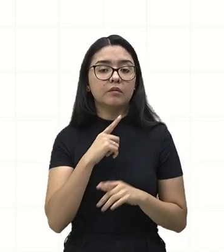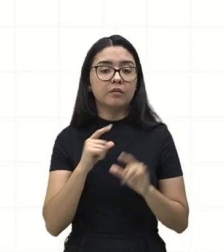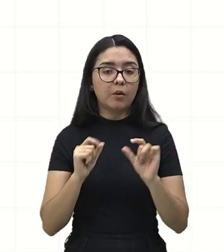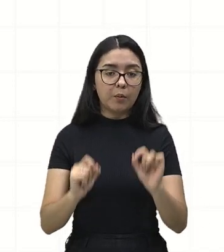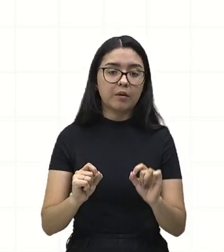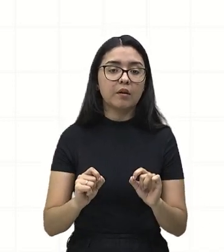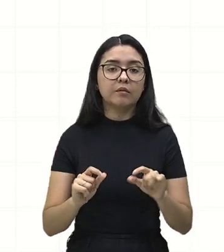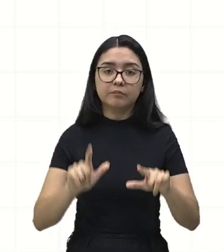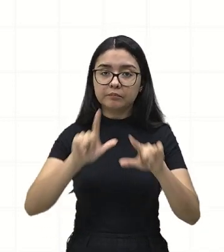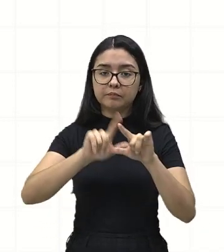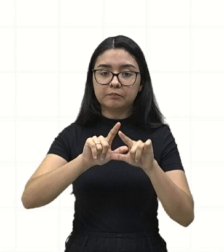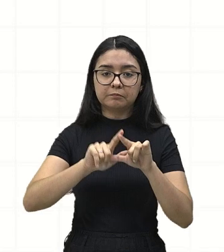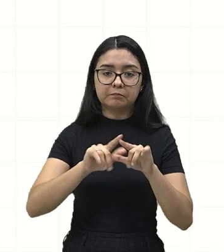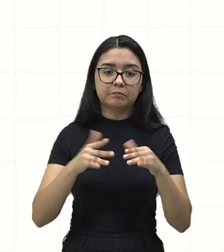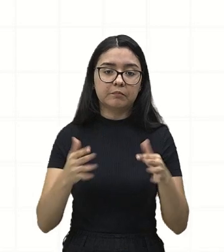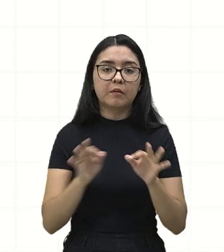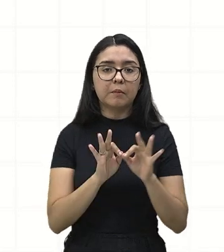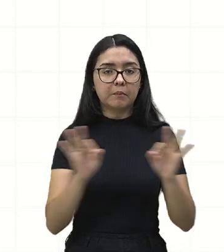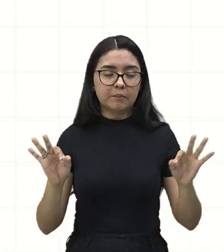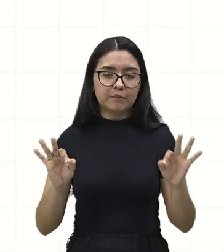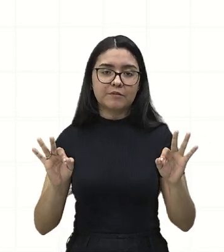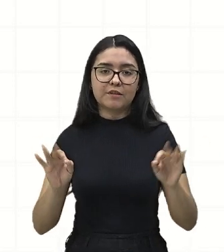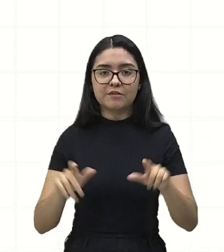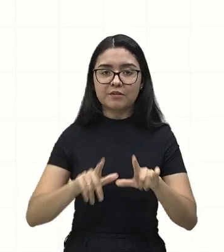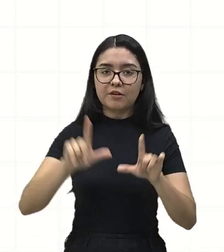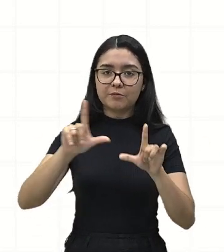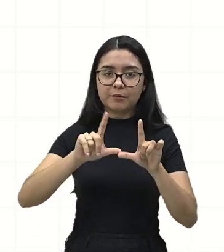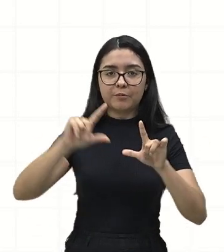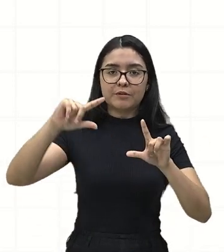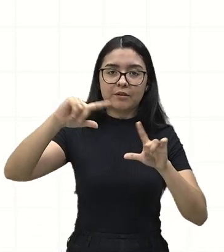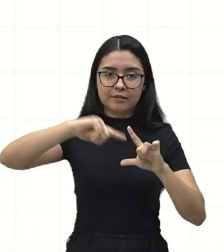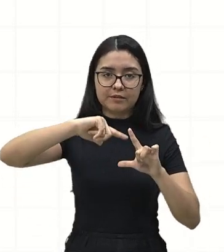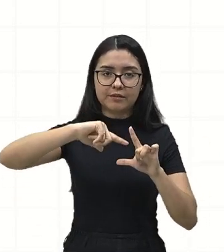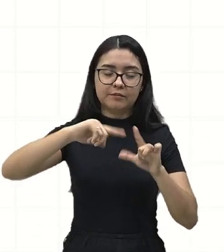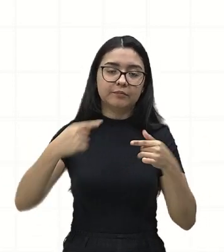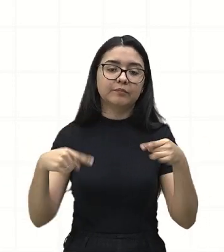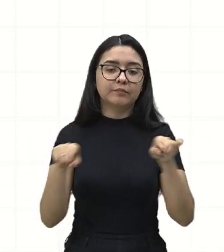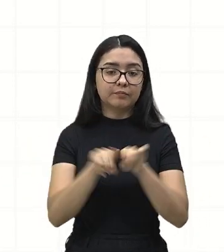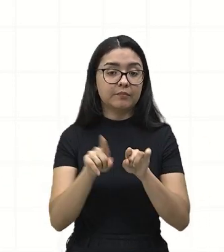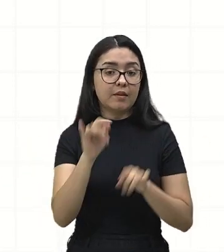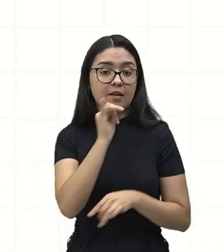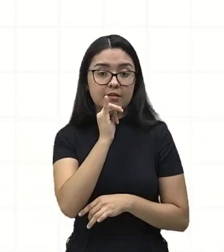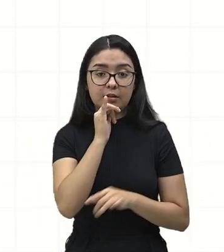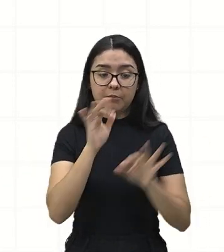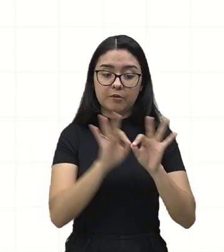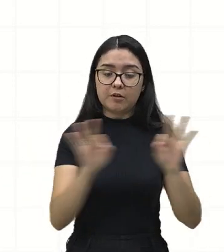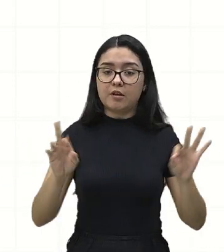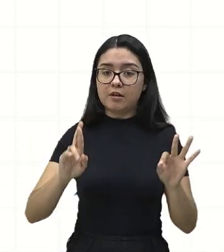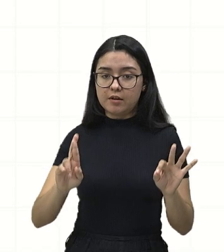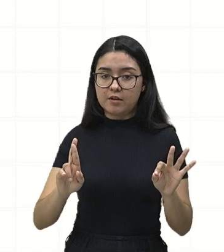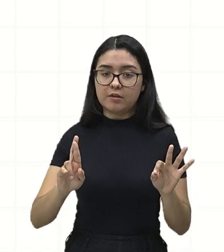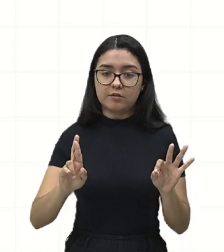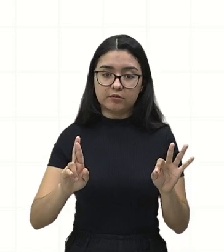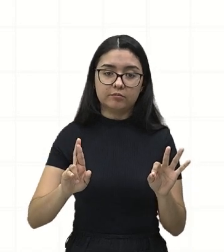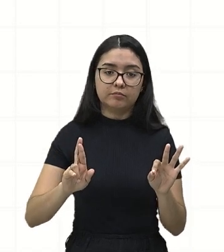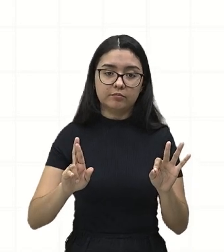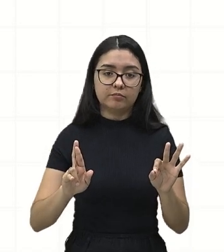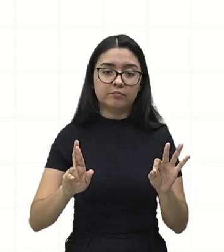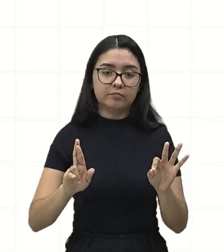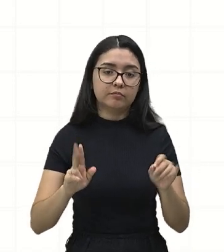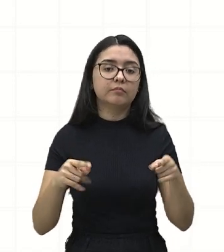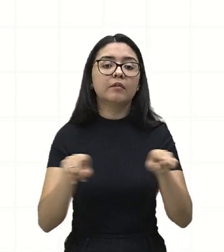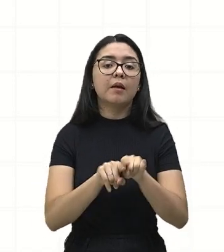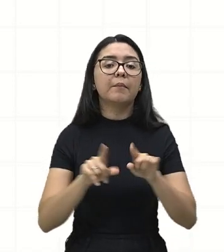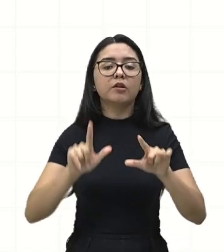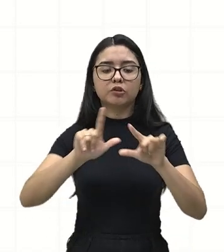lados segmentos proporcionais. Então, toda reta que eu tenho aqui no caso, a minha reta R, ela está dividindo o meu